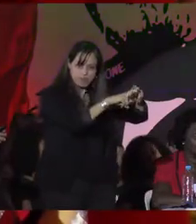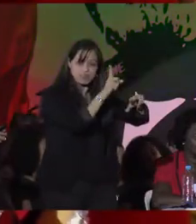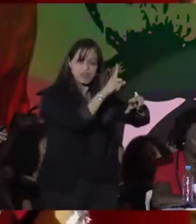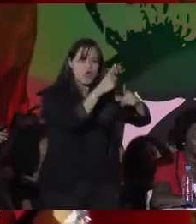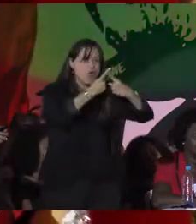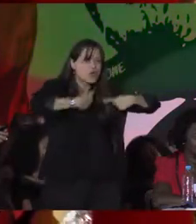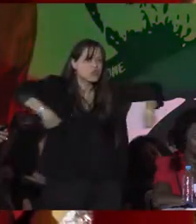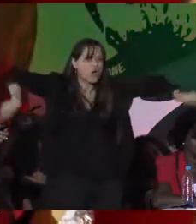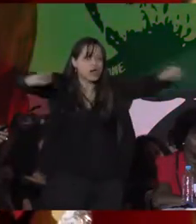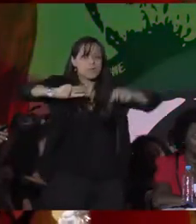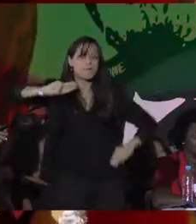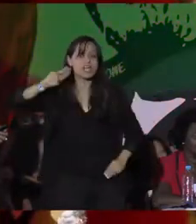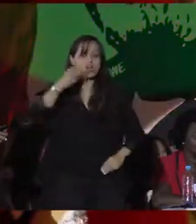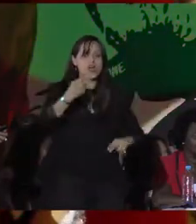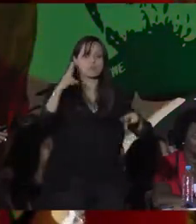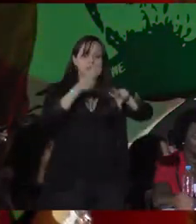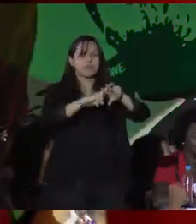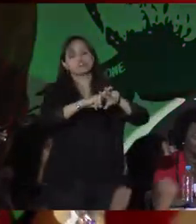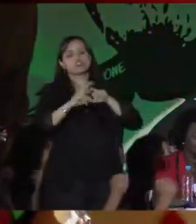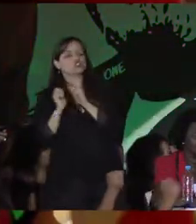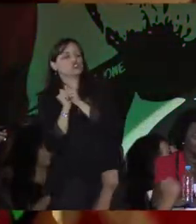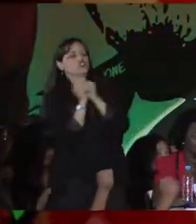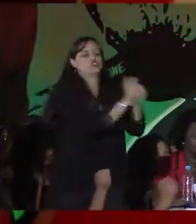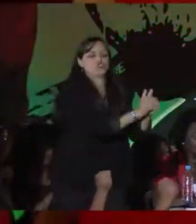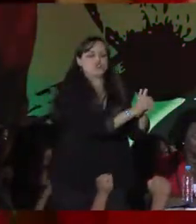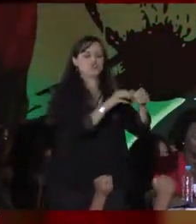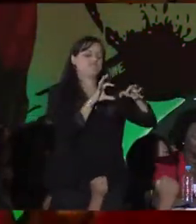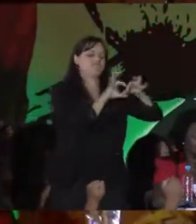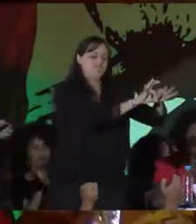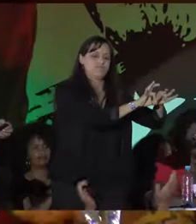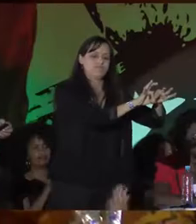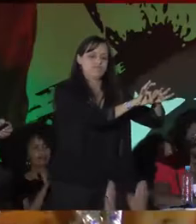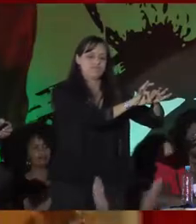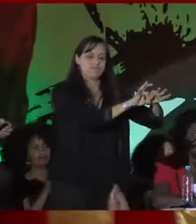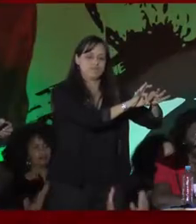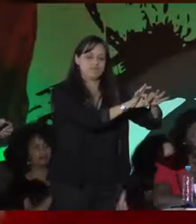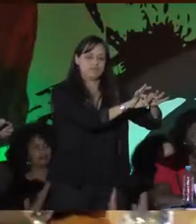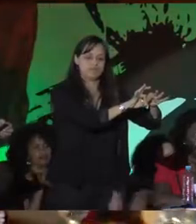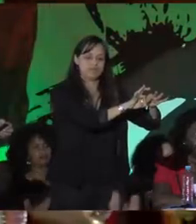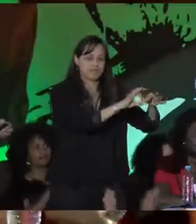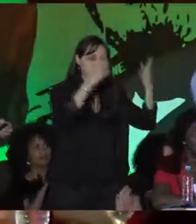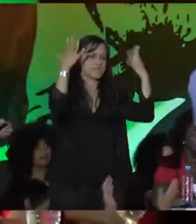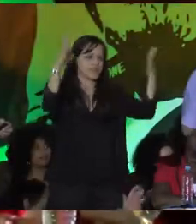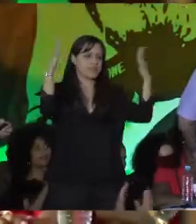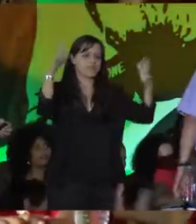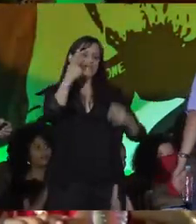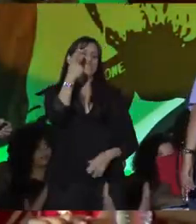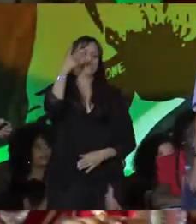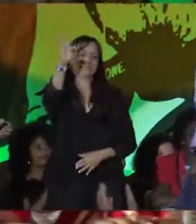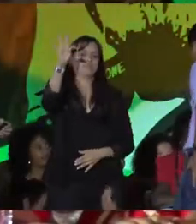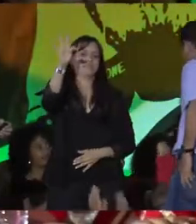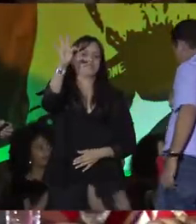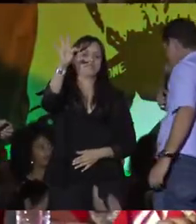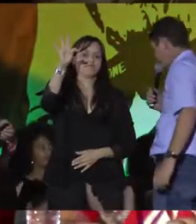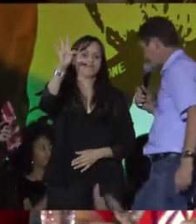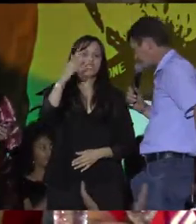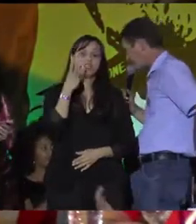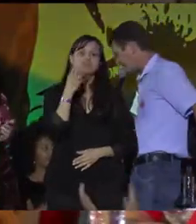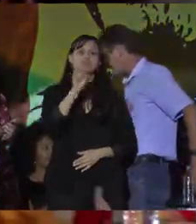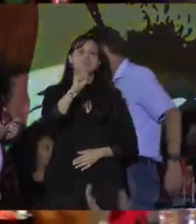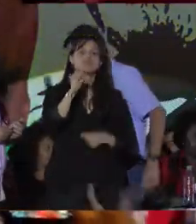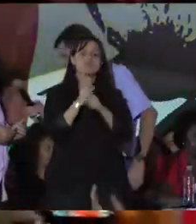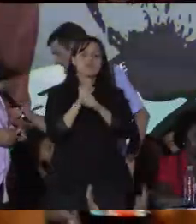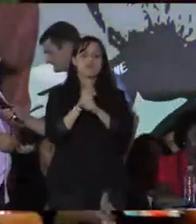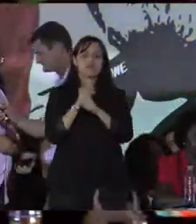seremos milhões juntos e por isso nós estaremos juntos. Parabéns, PT, pelos 38 anos